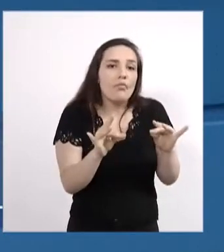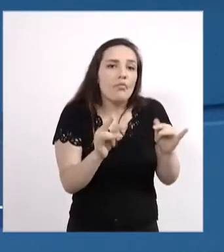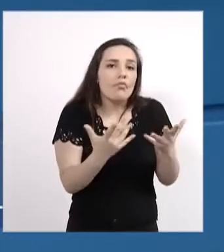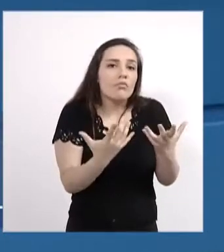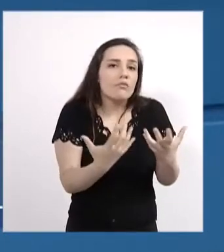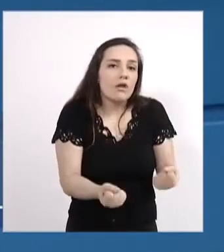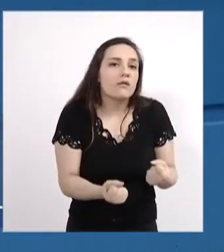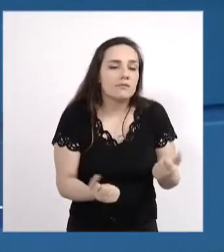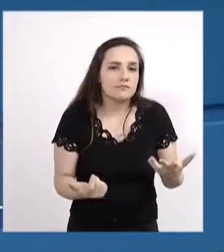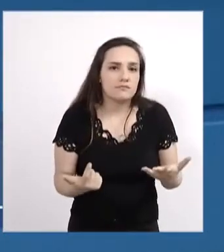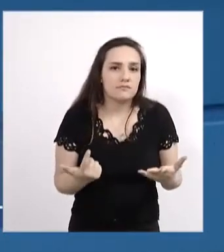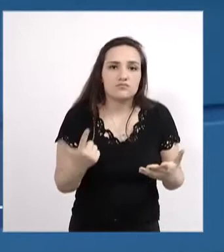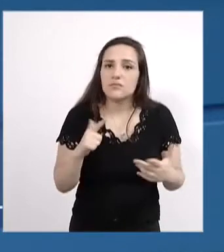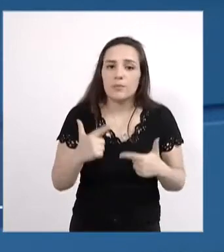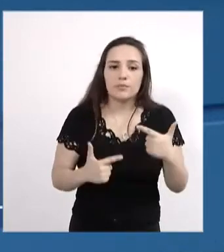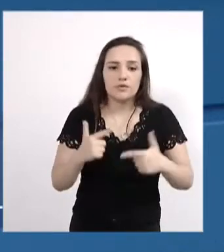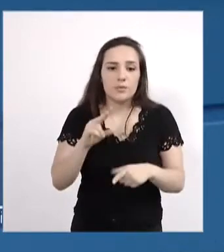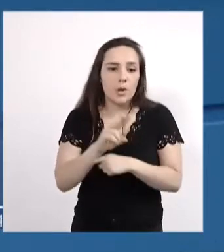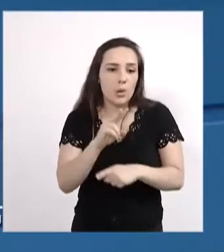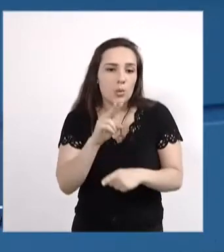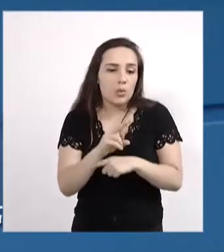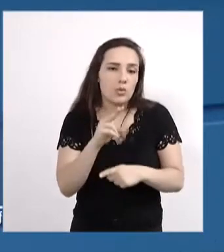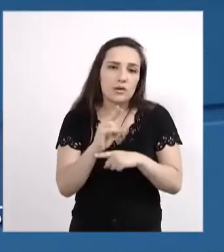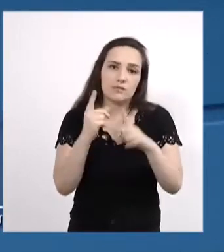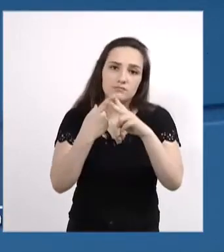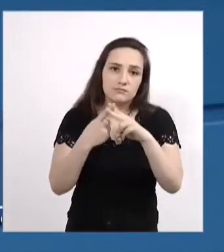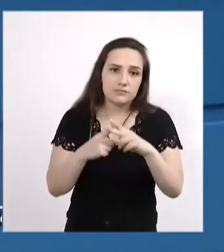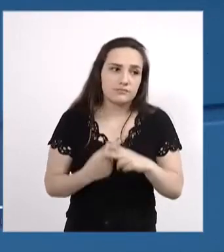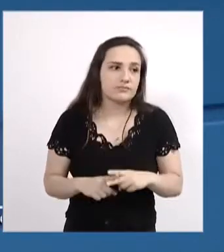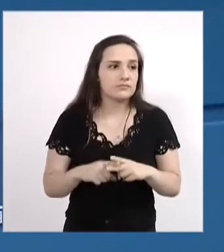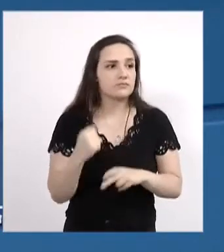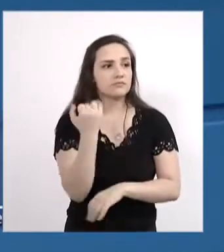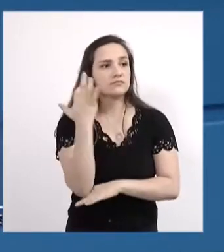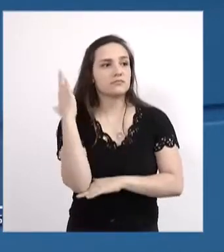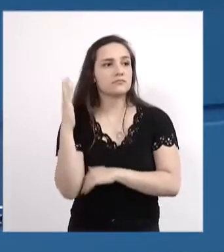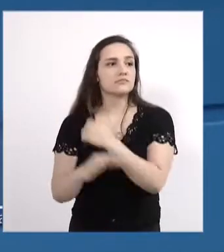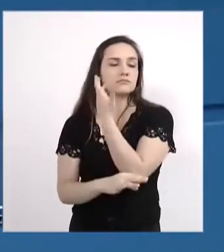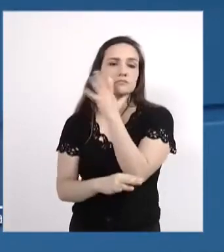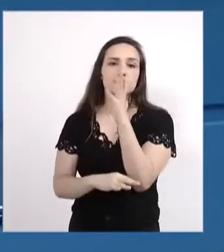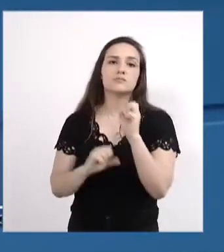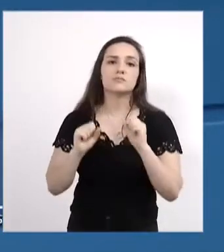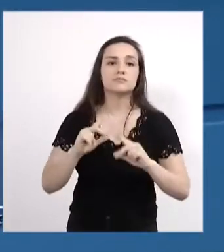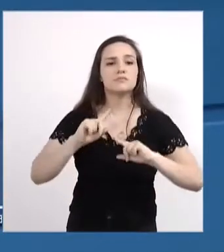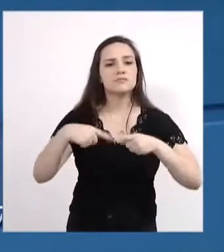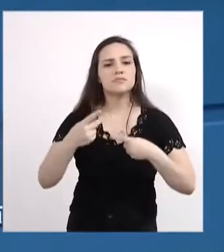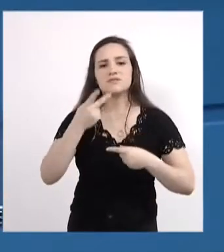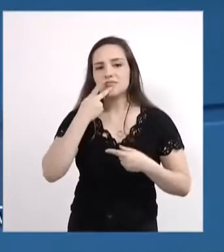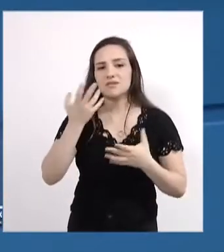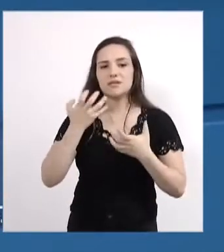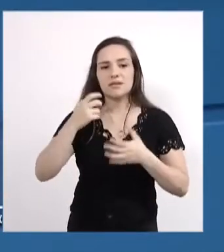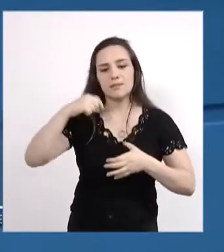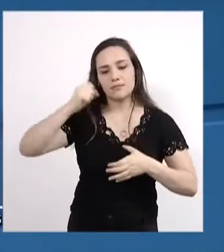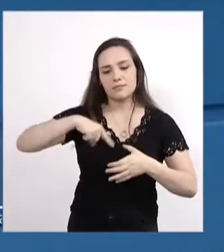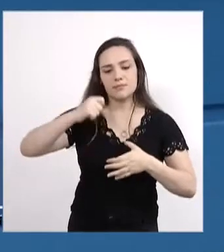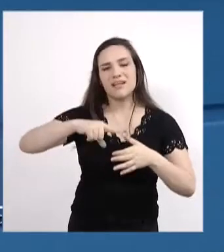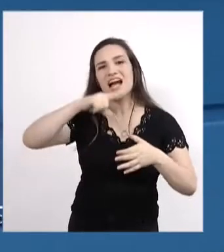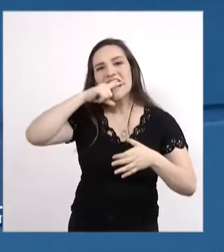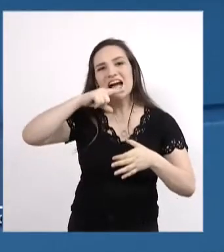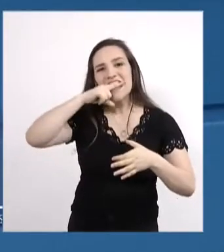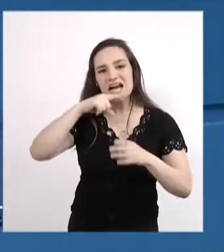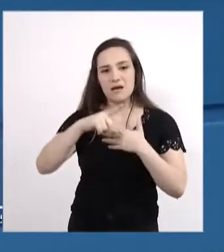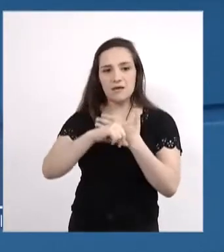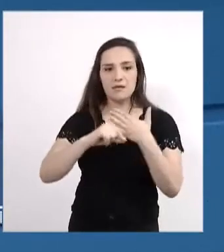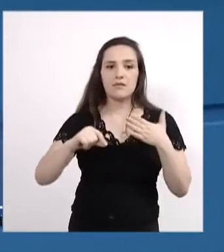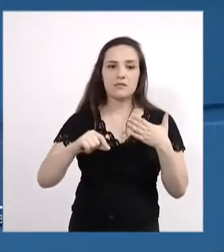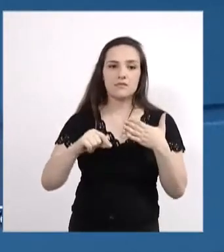de degradação, de conserto, de nada, e aí falar ainda em plantar cana no Pantanal, quer acabar então com o